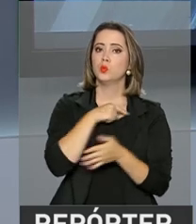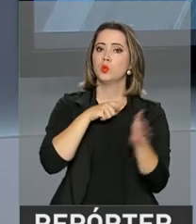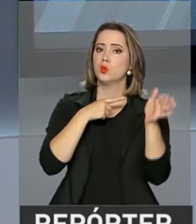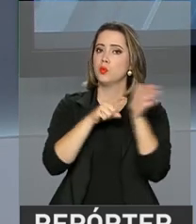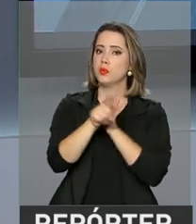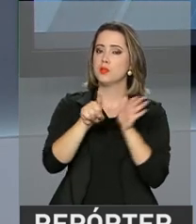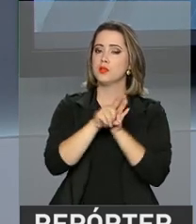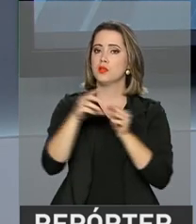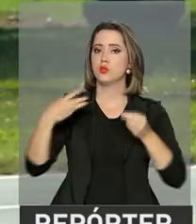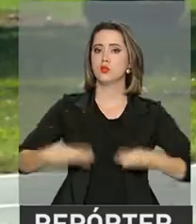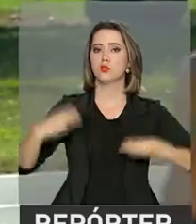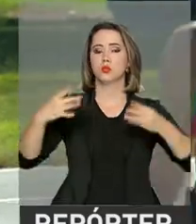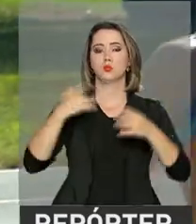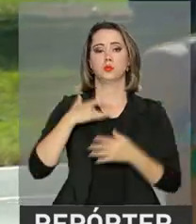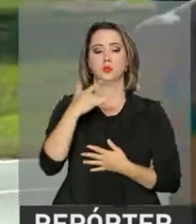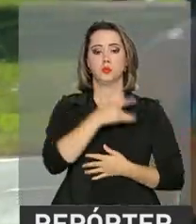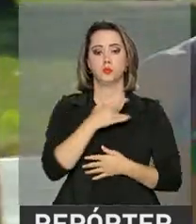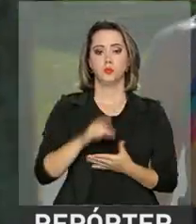Ministério da Saúde.